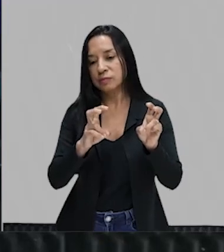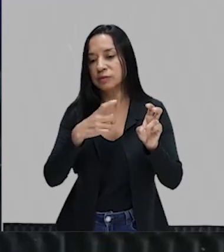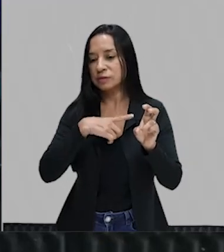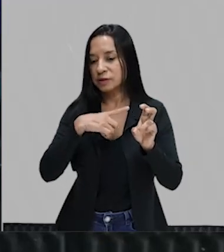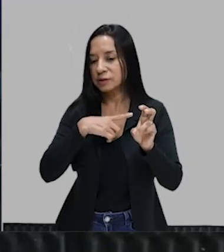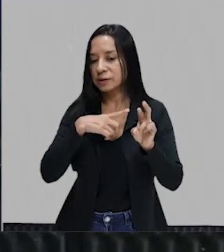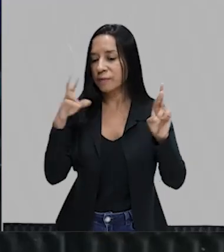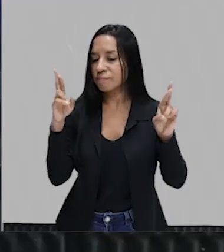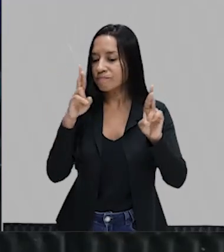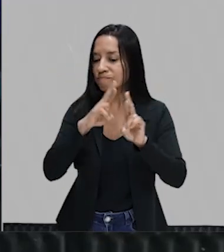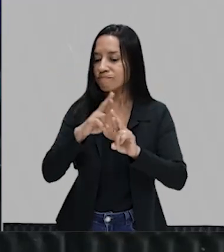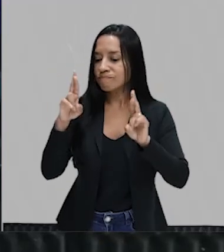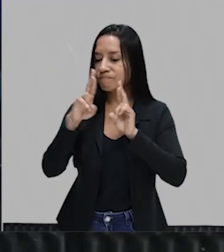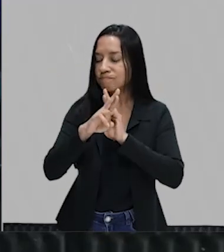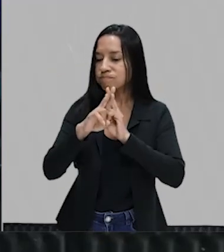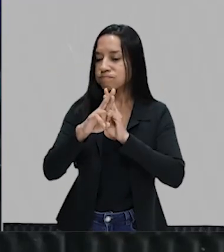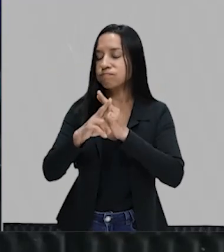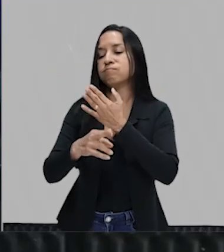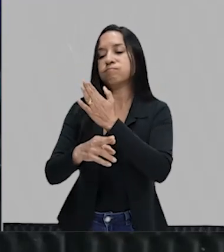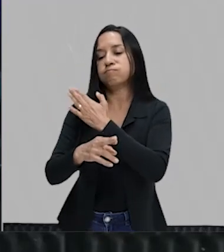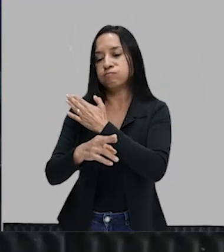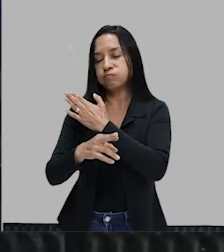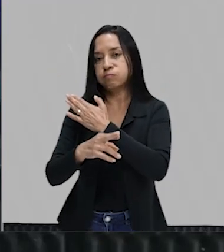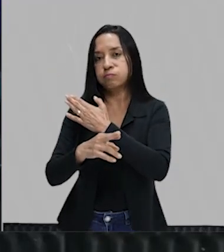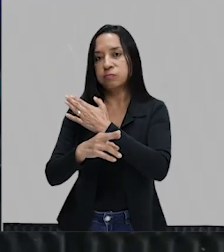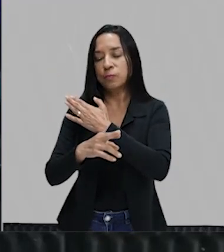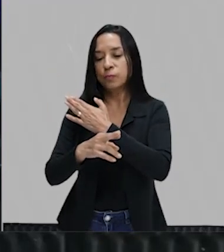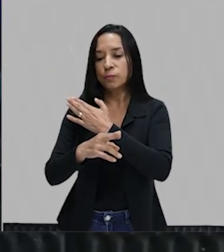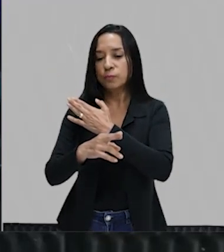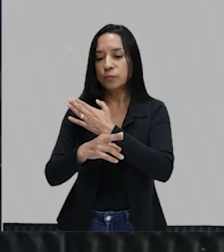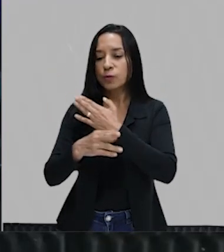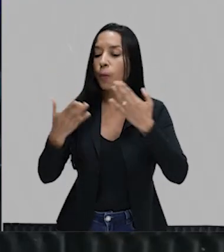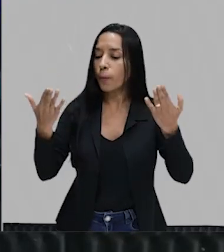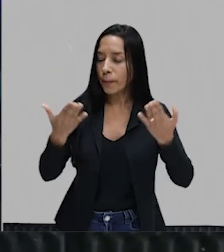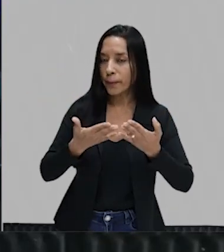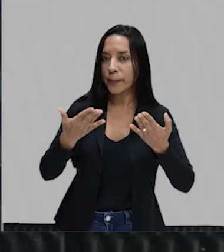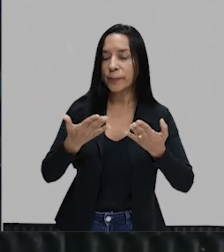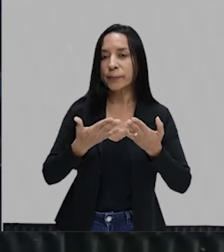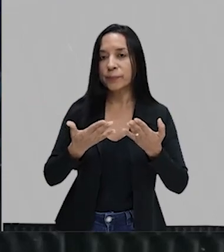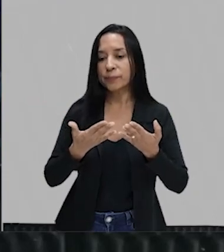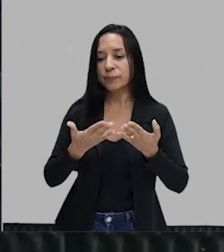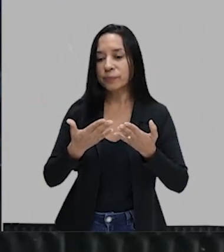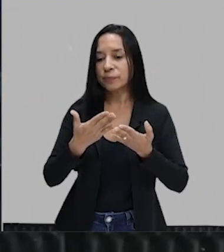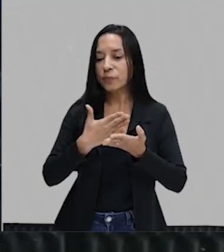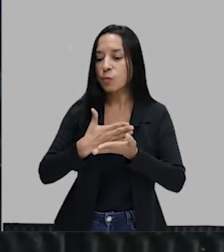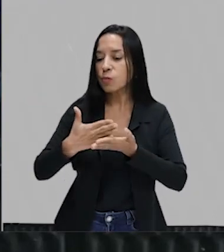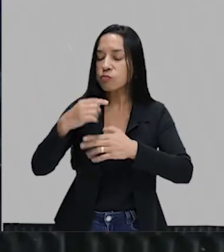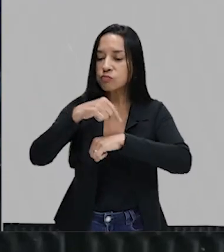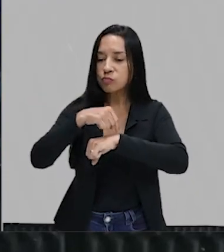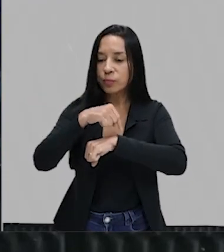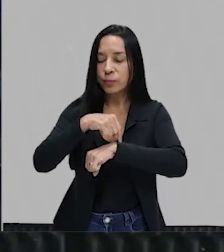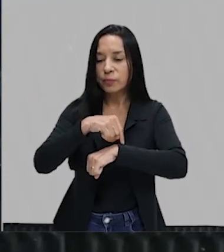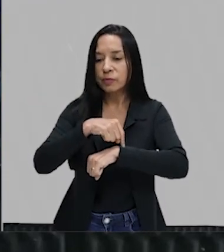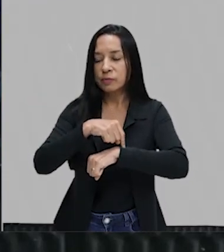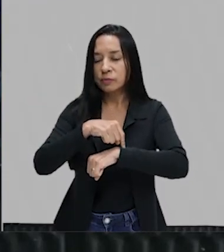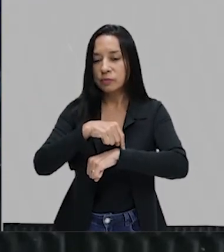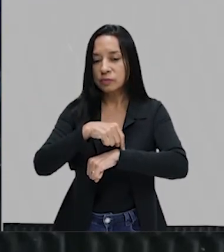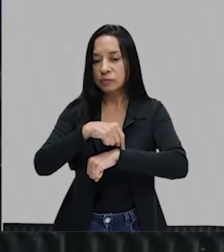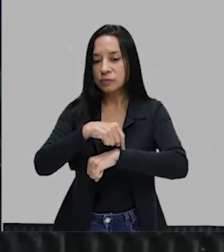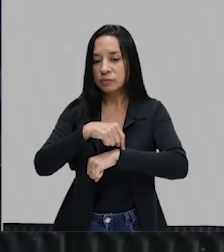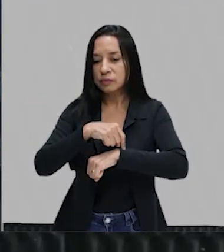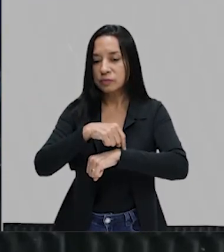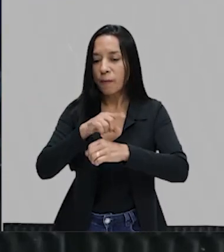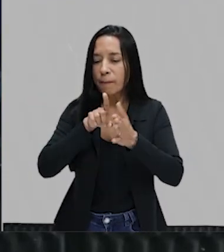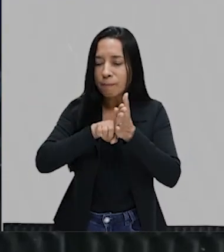têm correlação com o passado. O meu presente, a partir do momento em que eu investigo